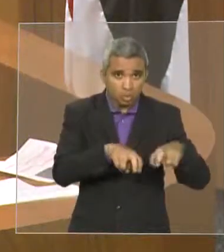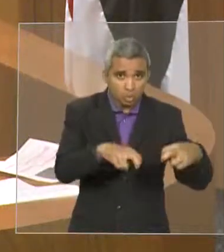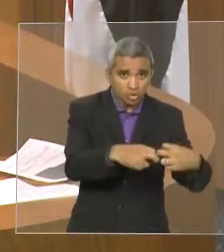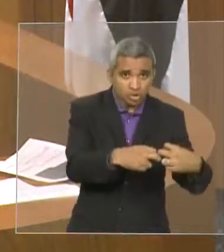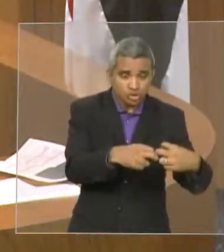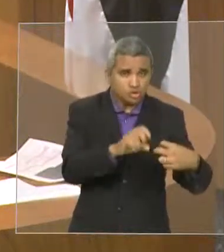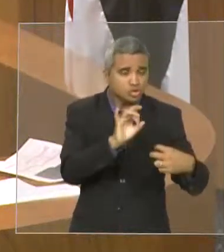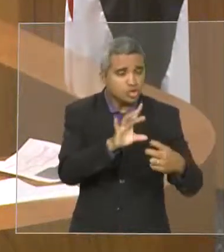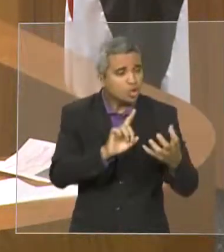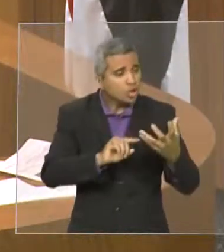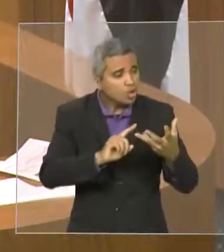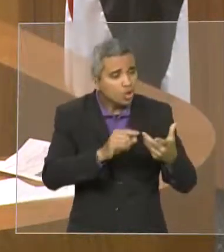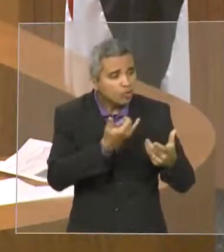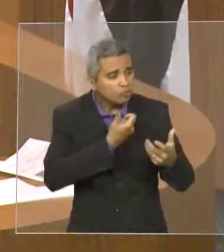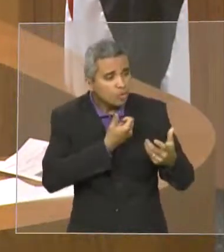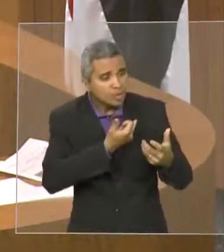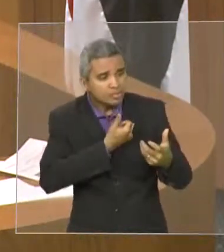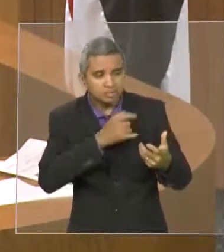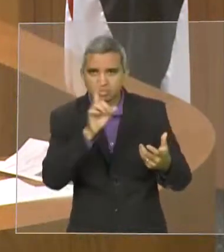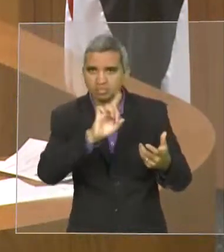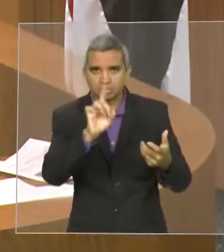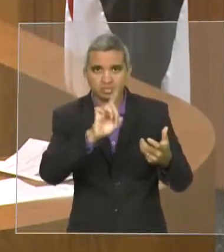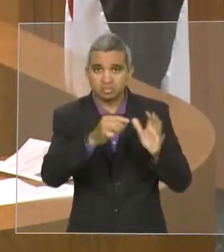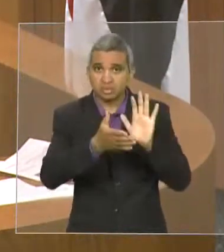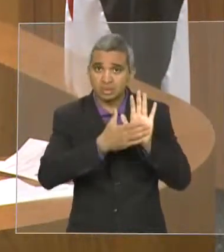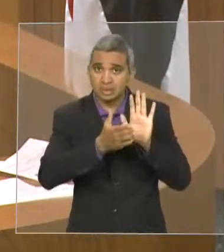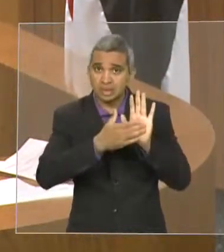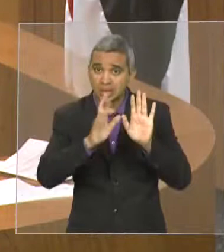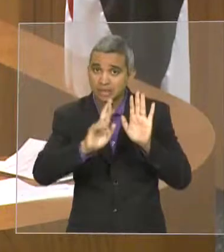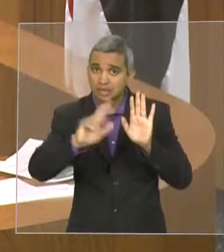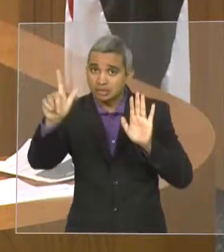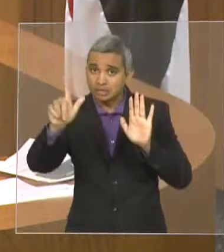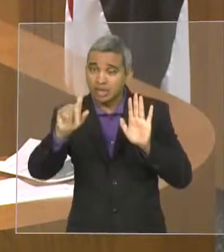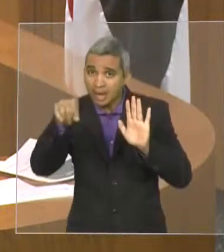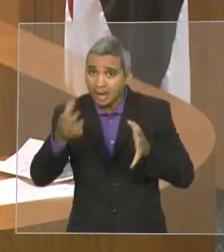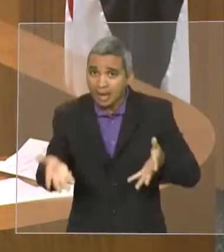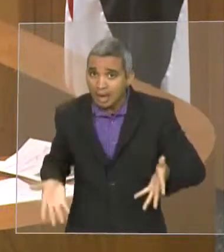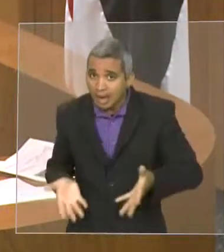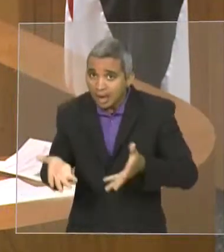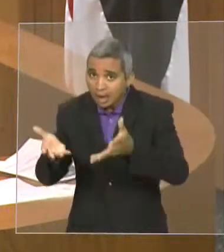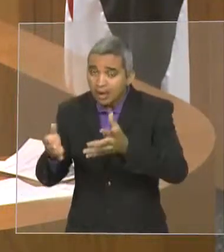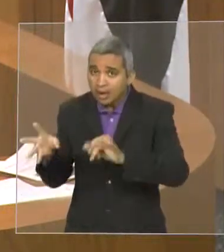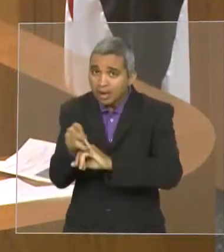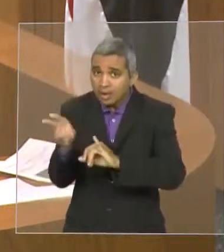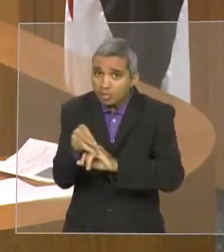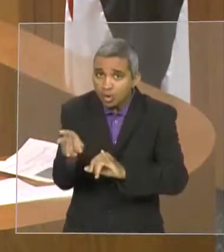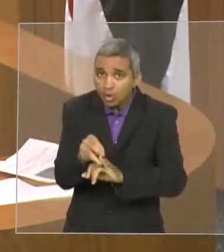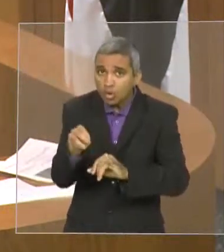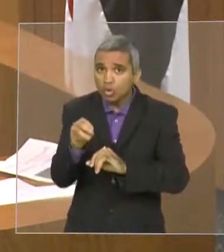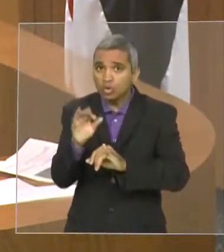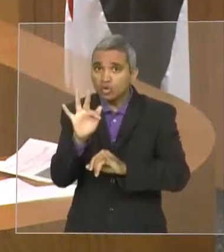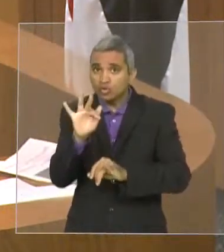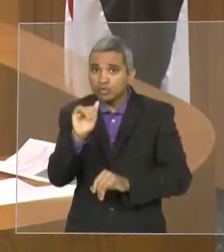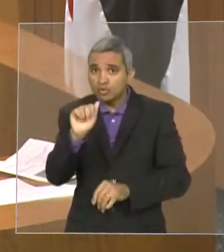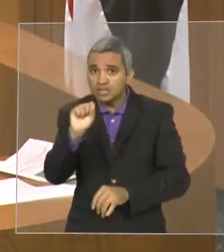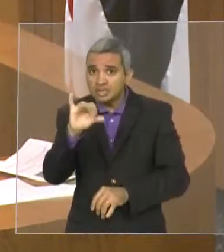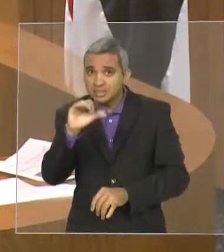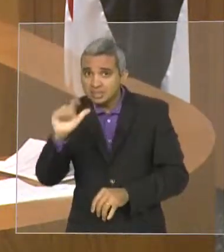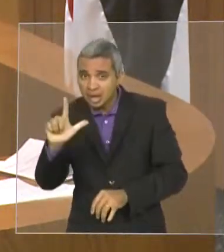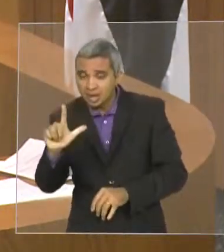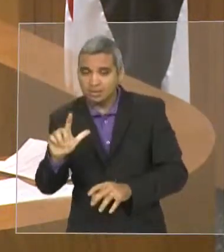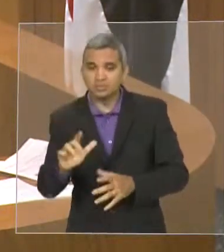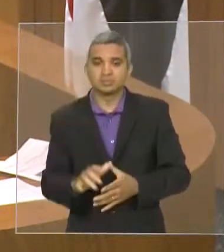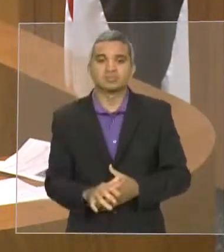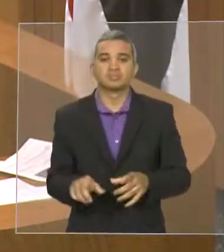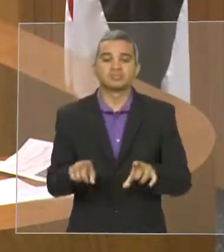Não, é um conselho que trata dos incentivos fiscais dos estados. E o Conselho de Desenvolvimento Industrial da